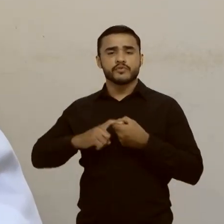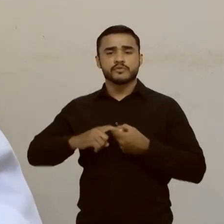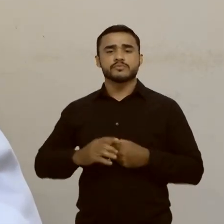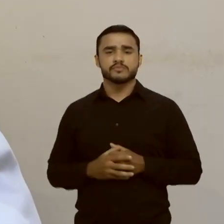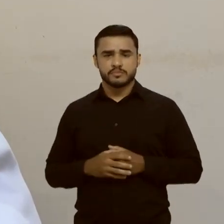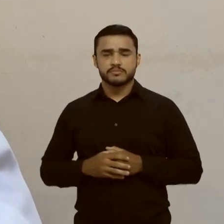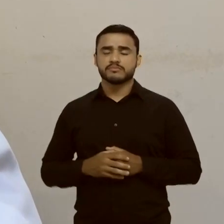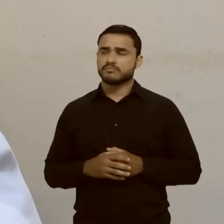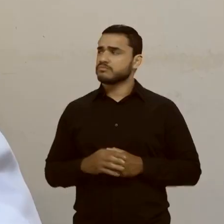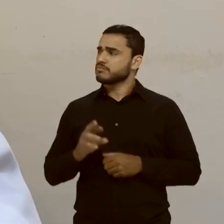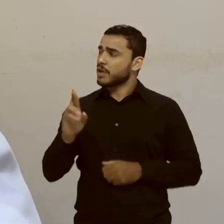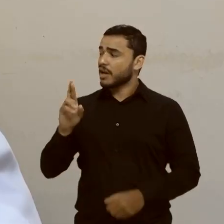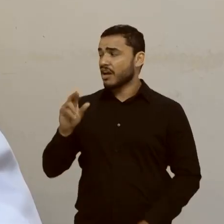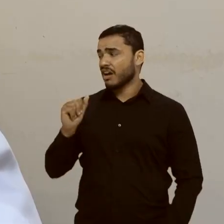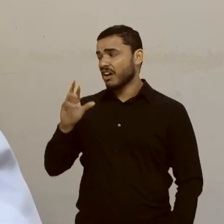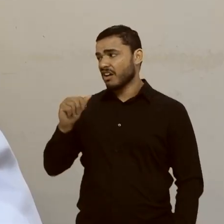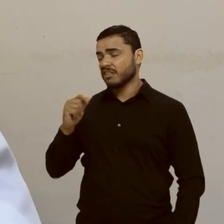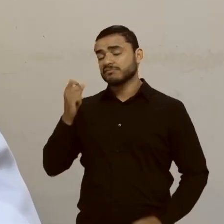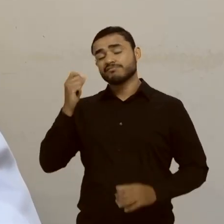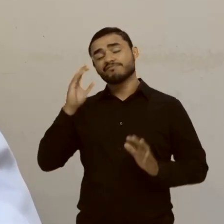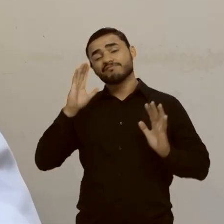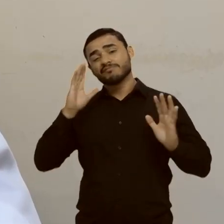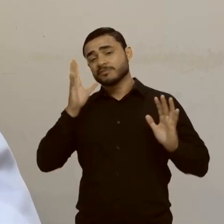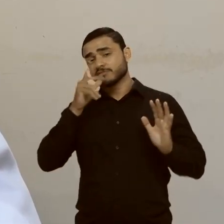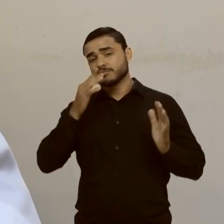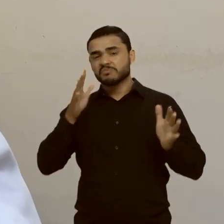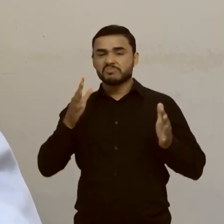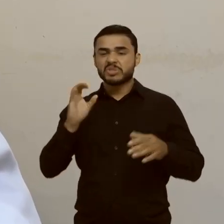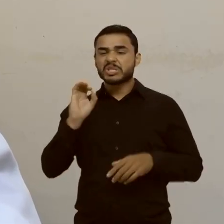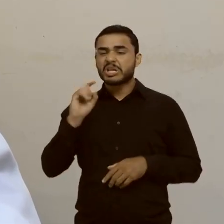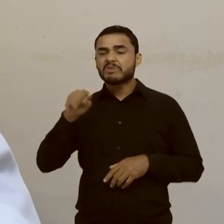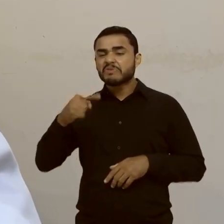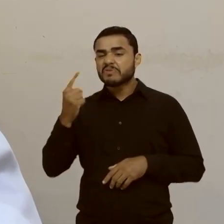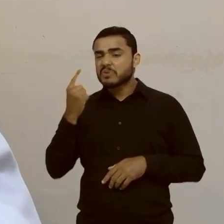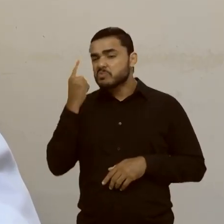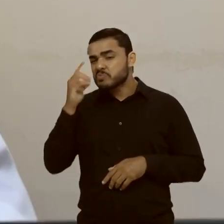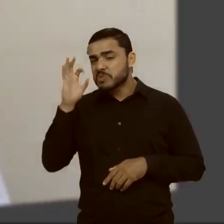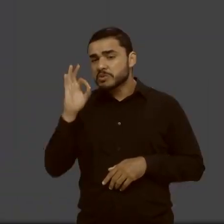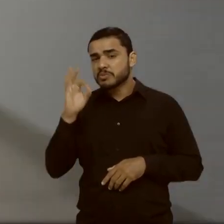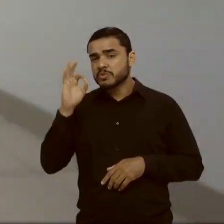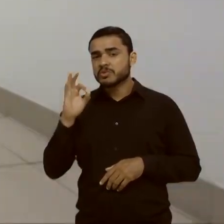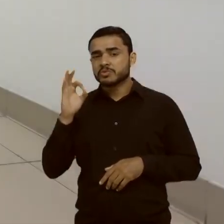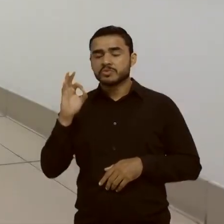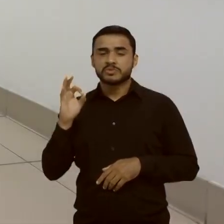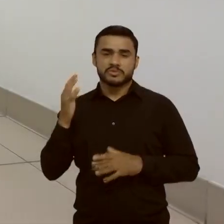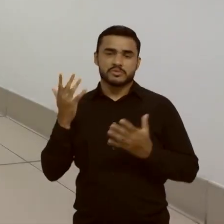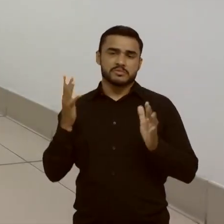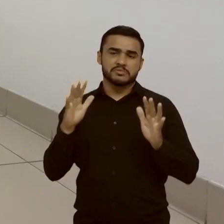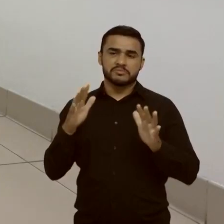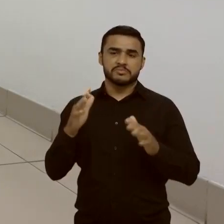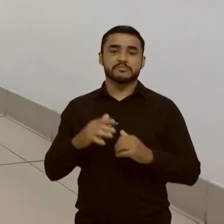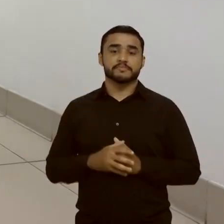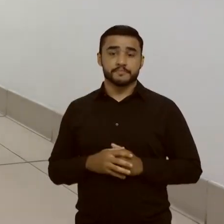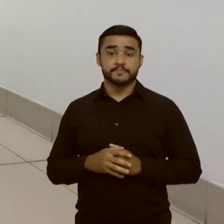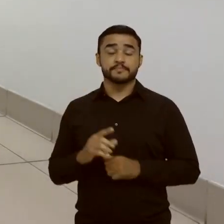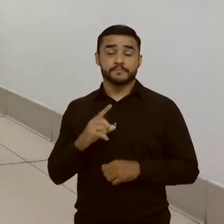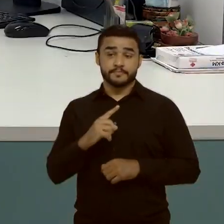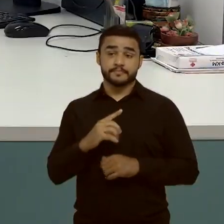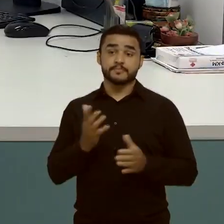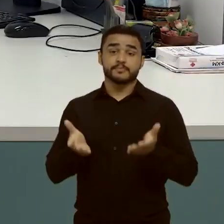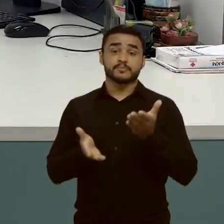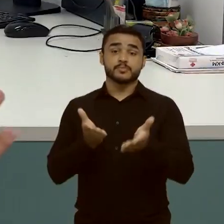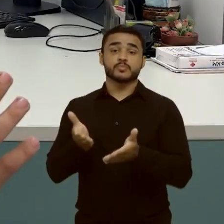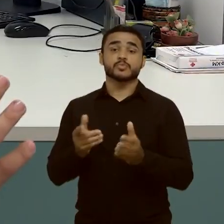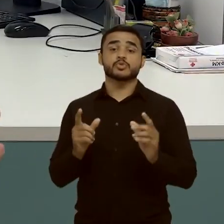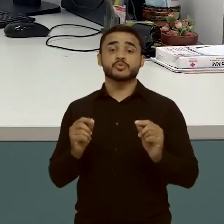muito raras, tá certo? Isso está em torno de 0,1% por gravidez. Além da gestação, existem outras